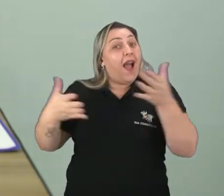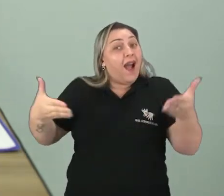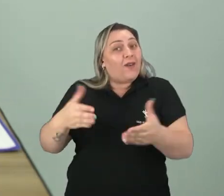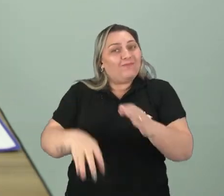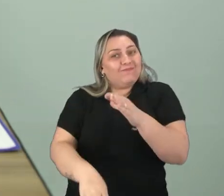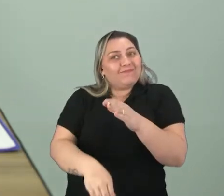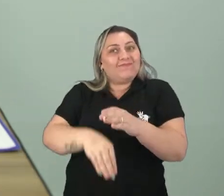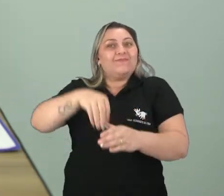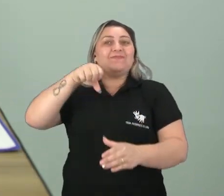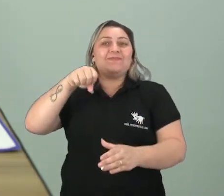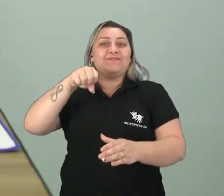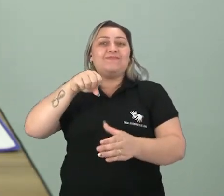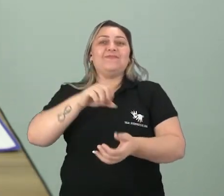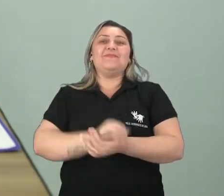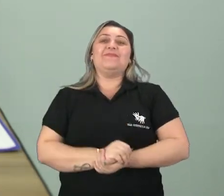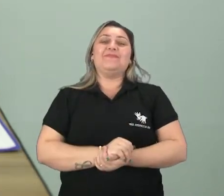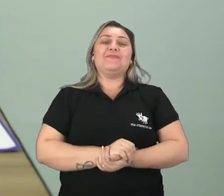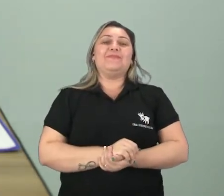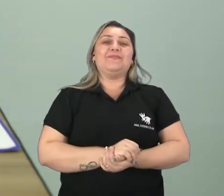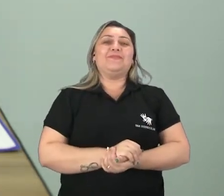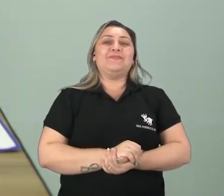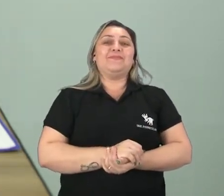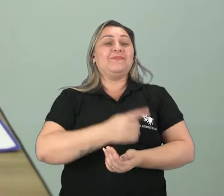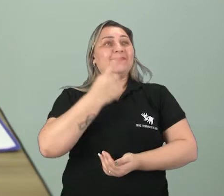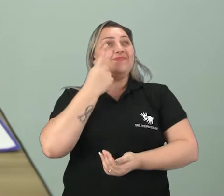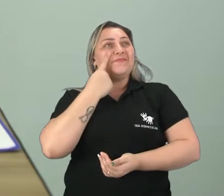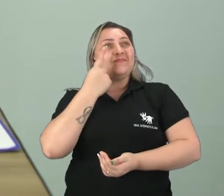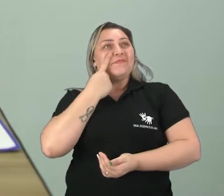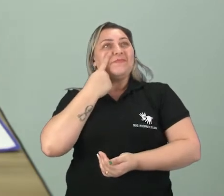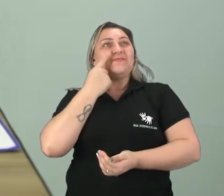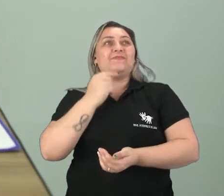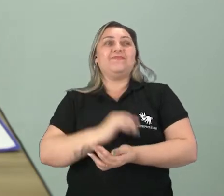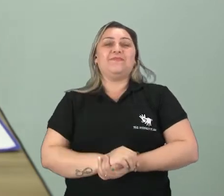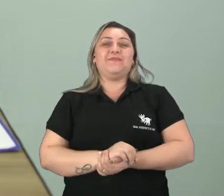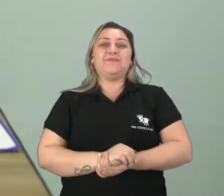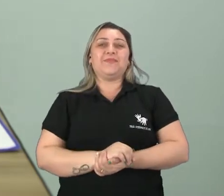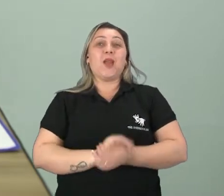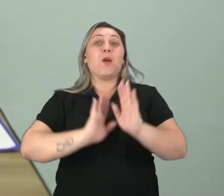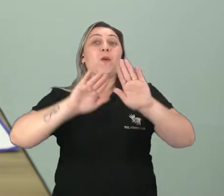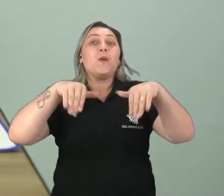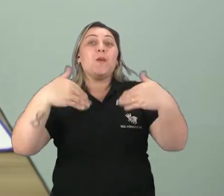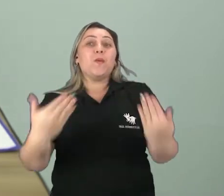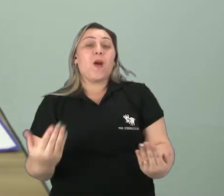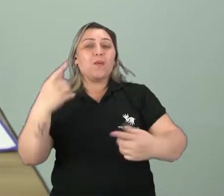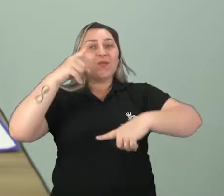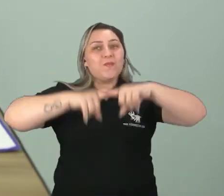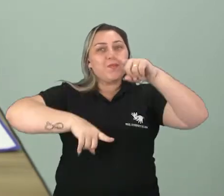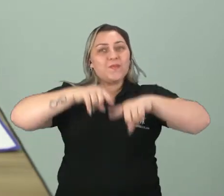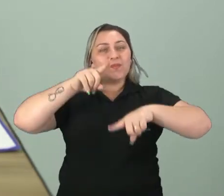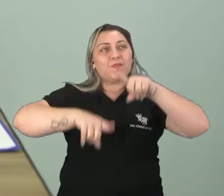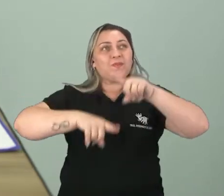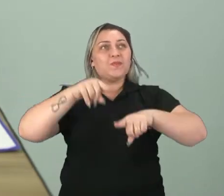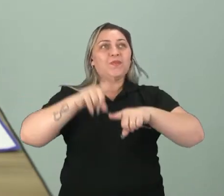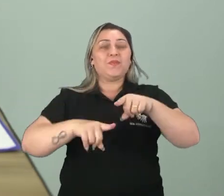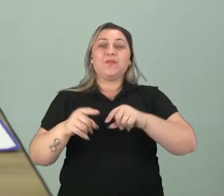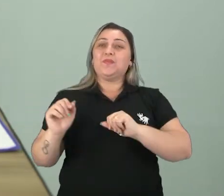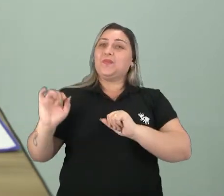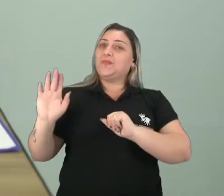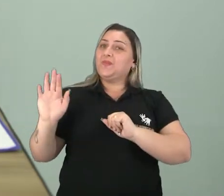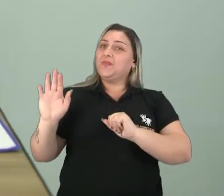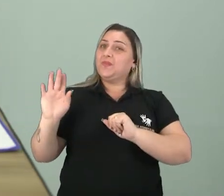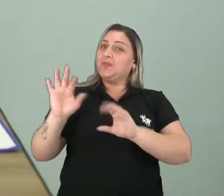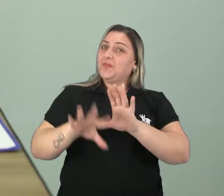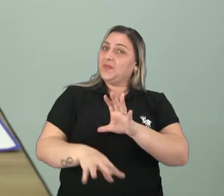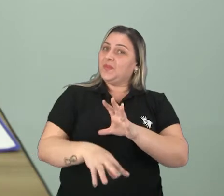agora eu vou pegar com a minha mão vamos lá vamos ver qual é o objeto que está na